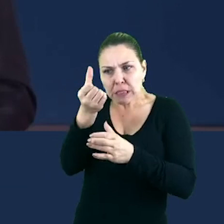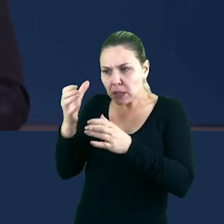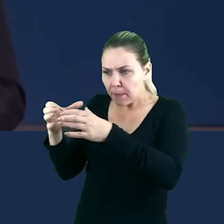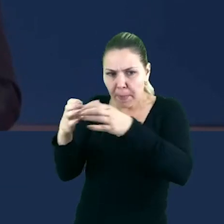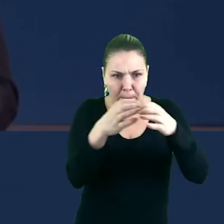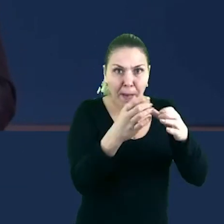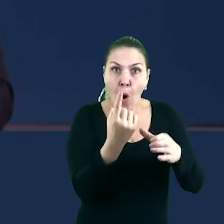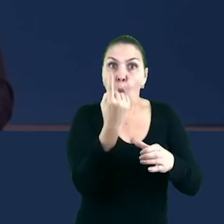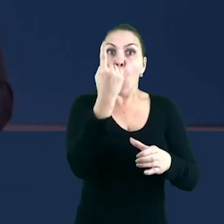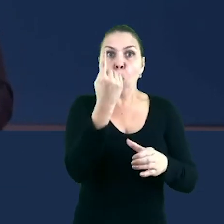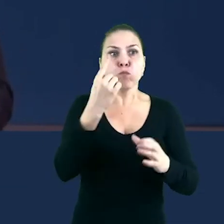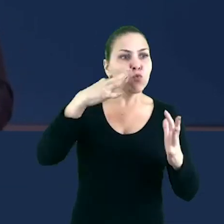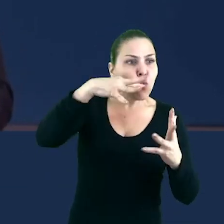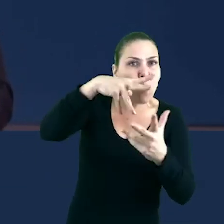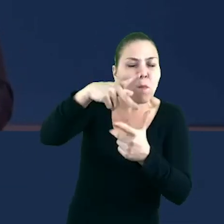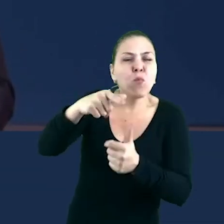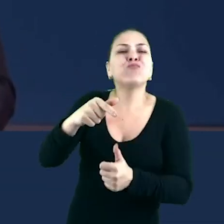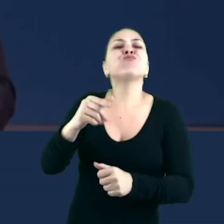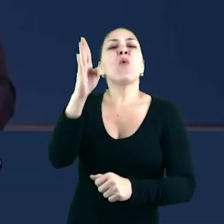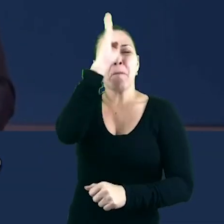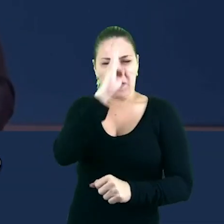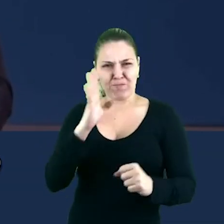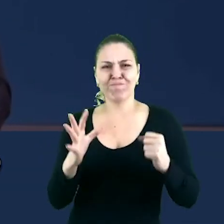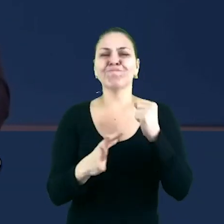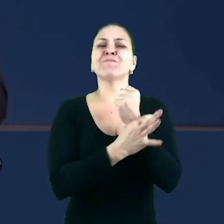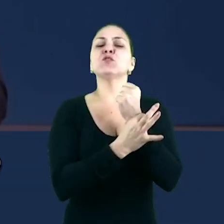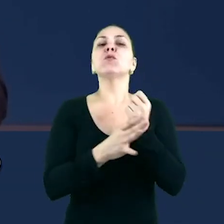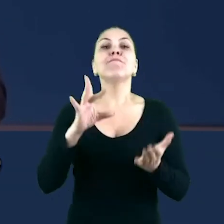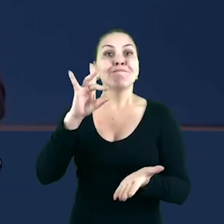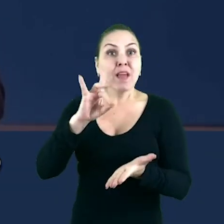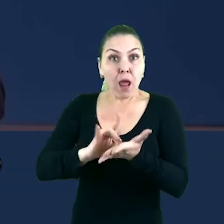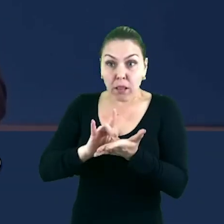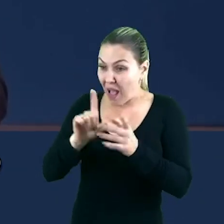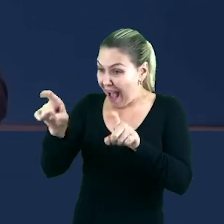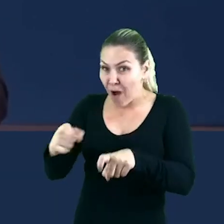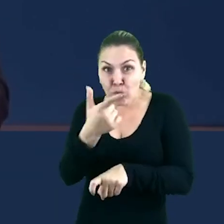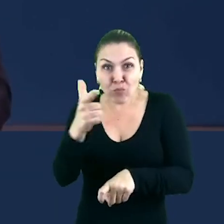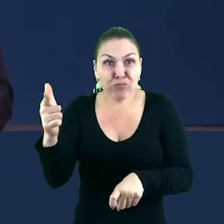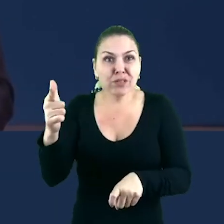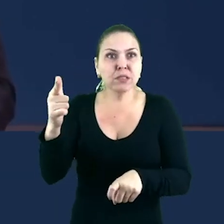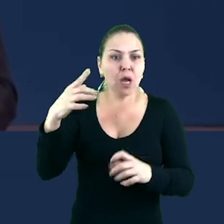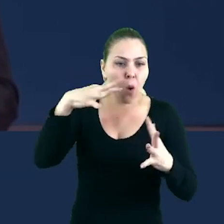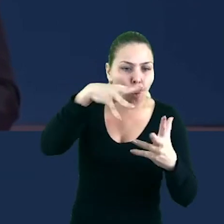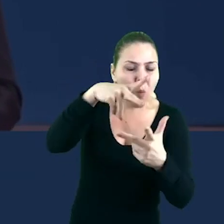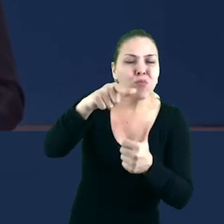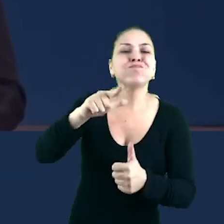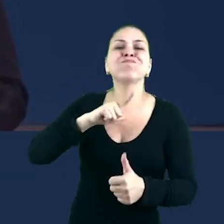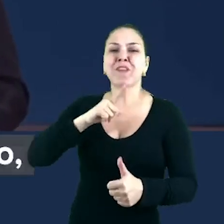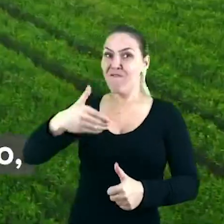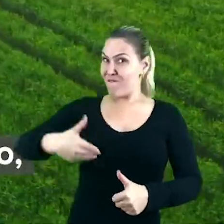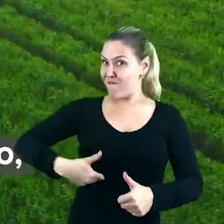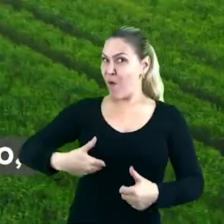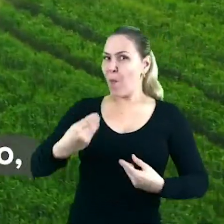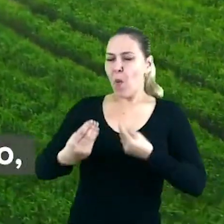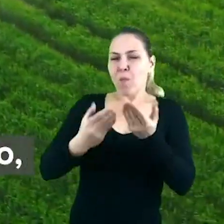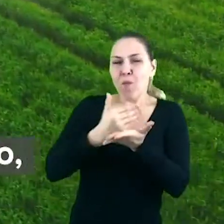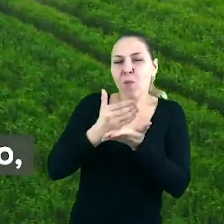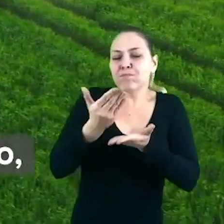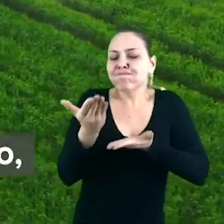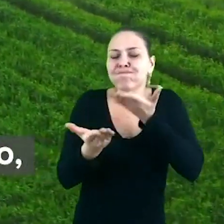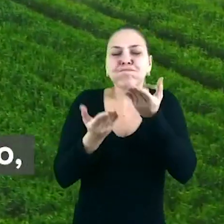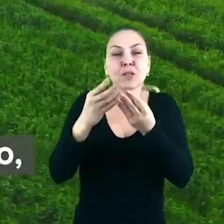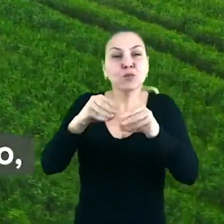mundial. Uma realidade, sem o nosso agronegócio, parte do mundo passaria fome. Começa